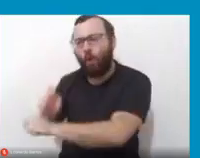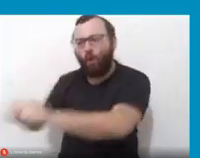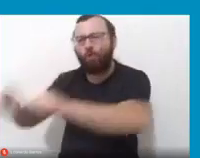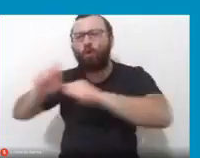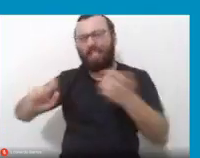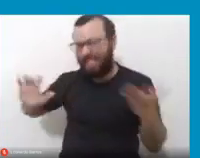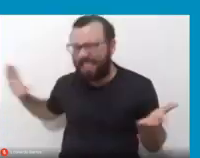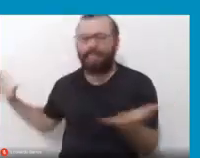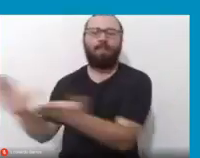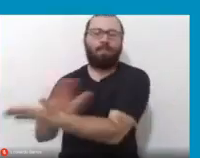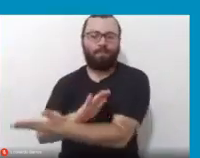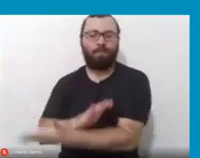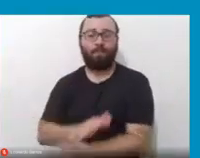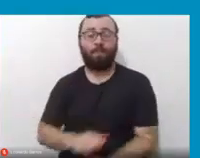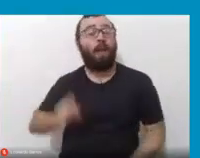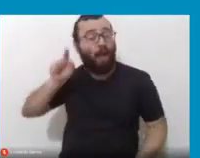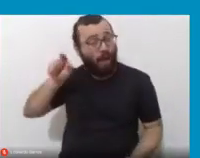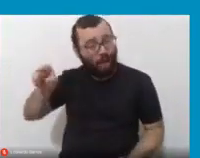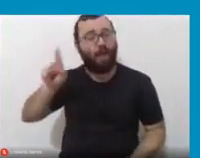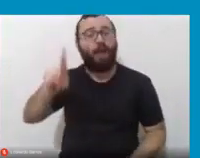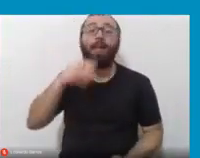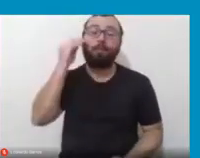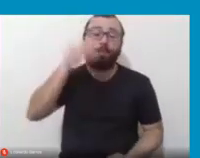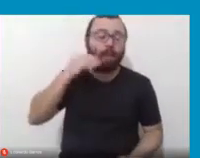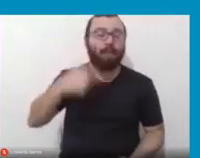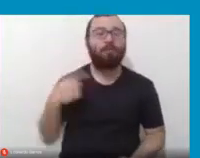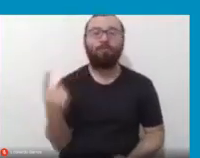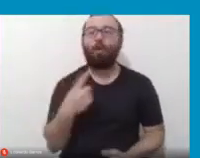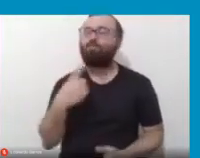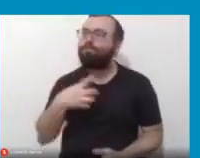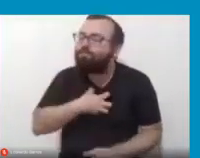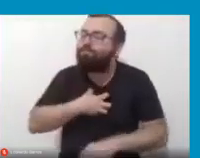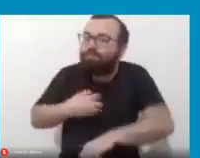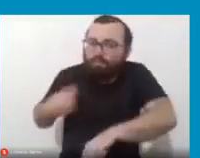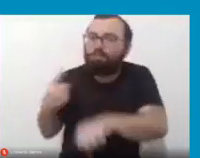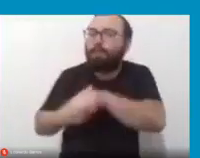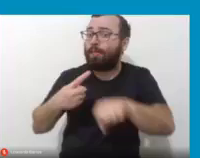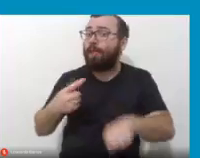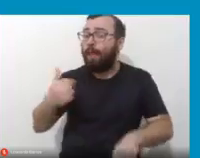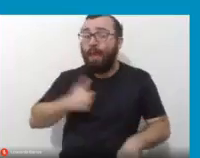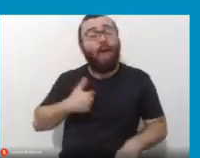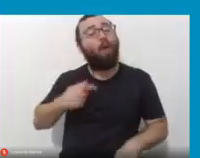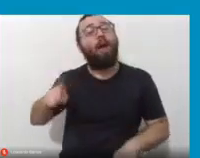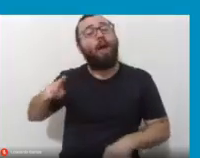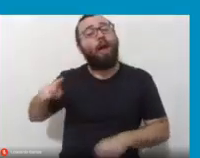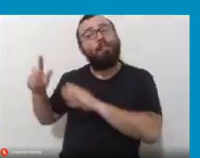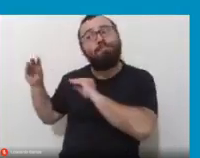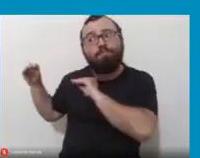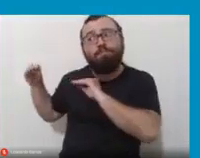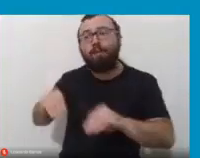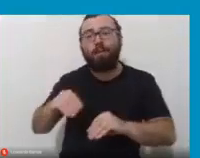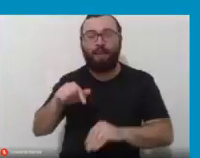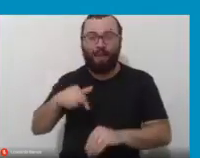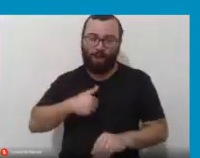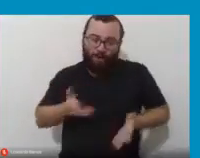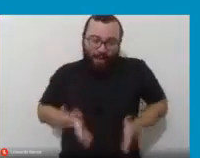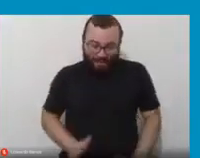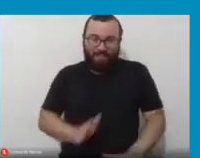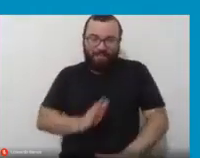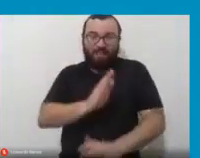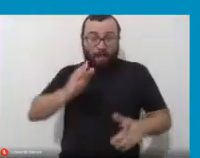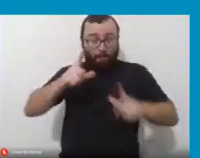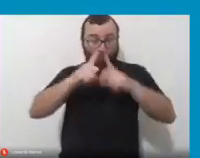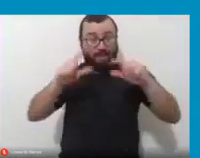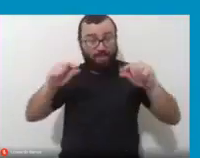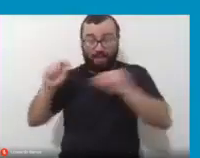extermínio. E essa é uma experiência que a gente sente muito de perto. Eu mesma, enquanto migrante, né, como carioca nascida em Brasília,